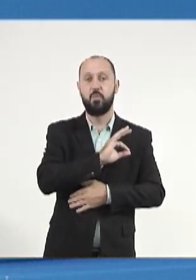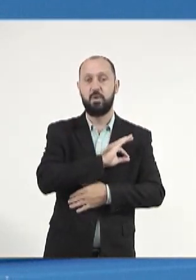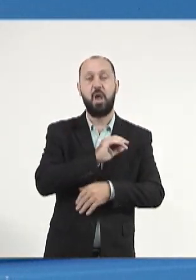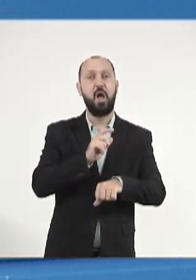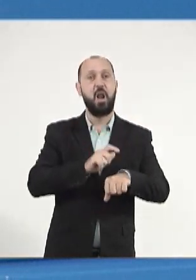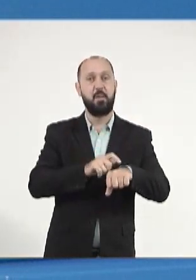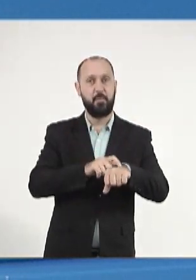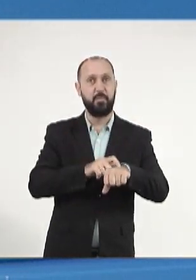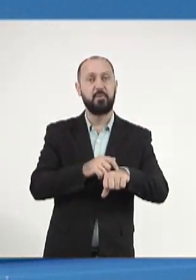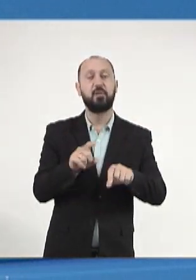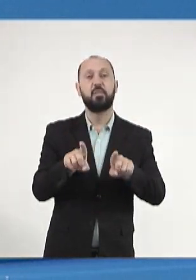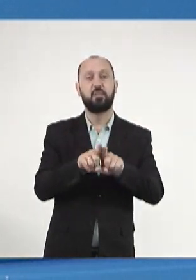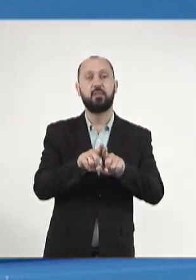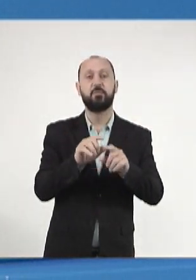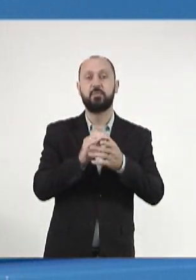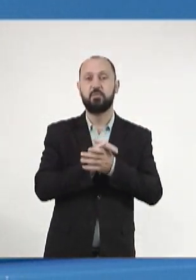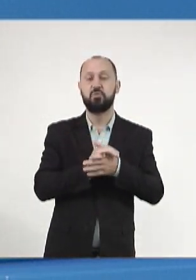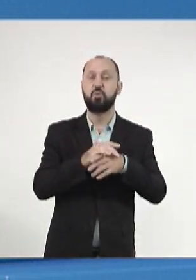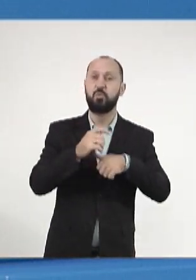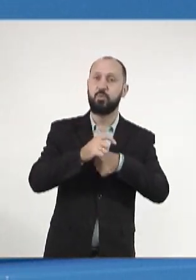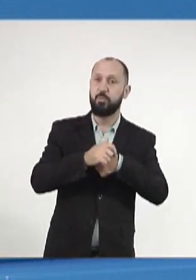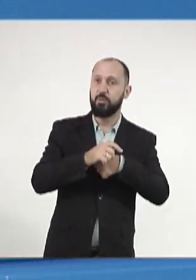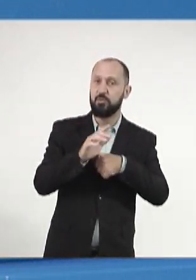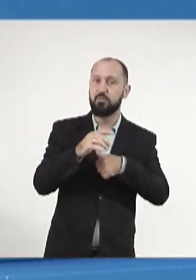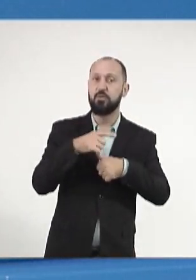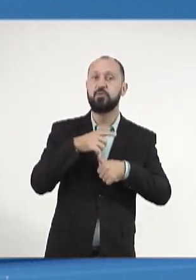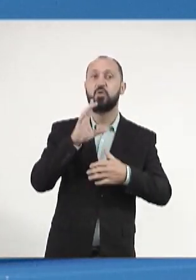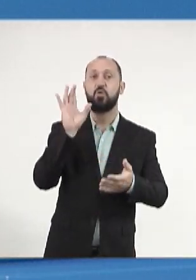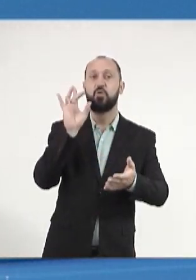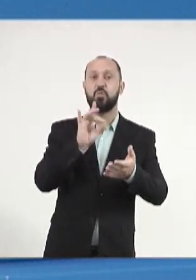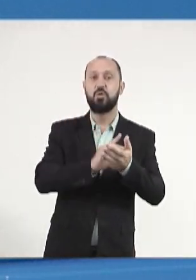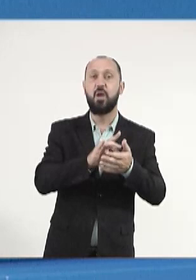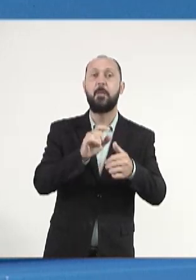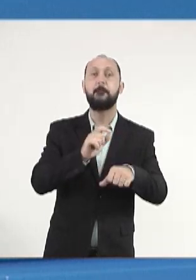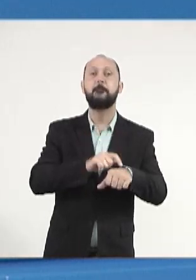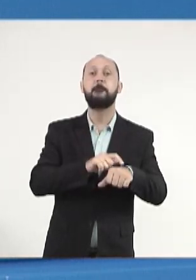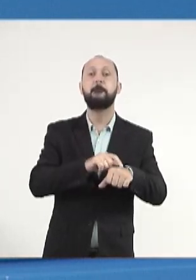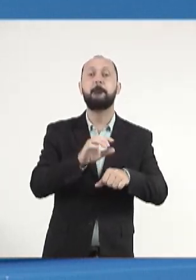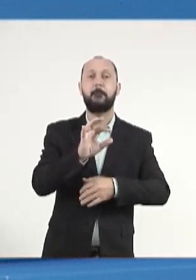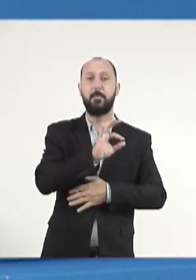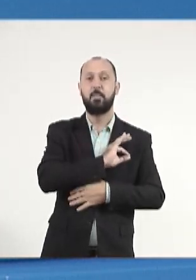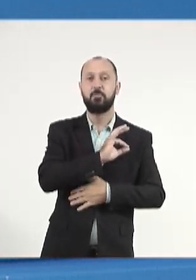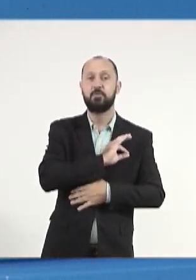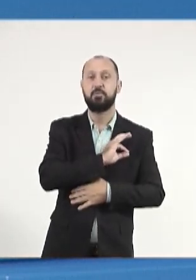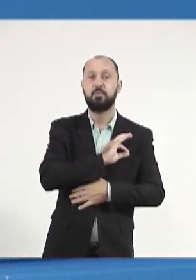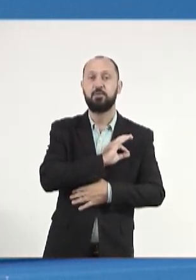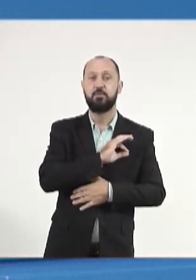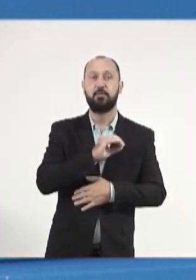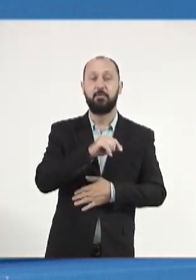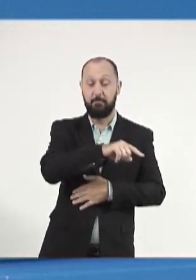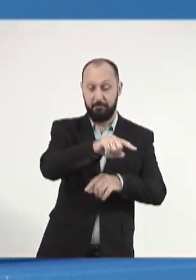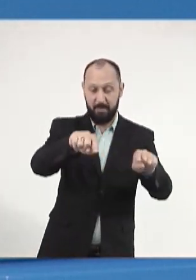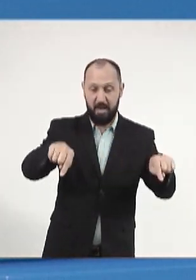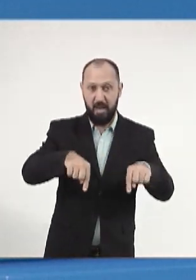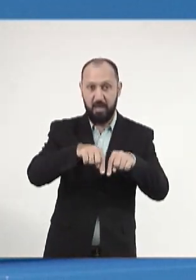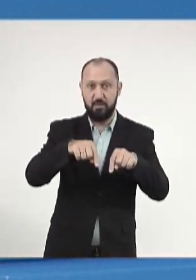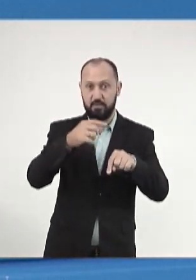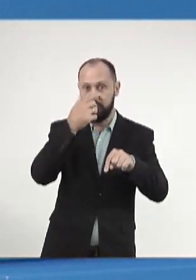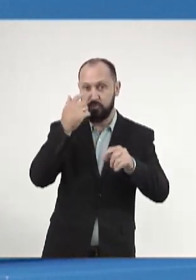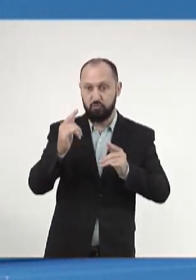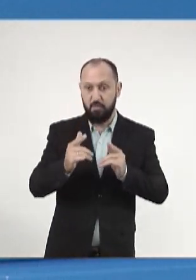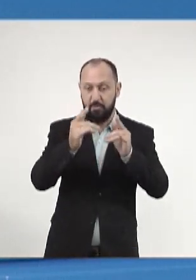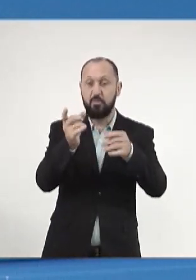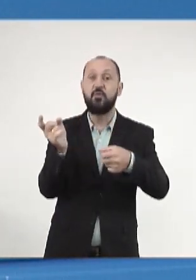naquele momento também sobre a situação e havia realmente um clima que os policiais estavam lá para a recuperação de uma